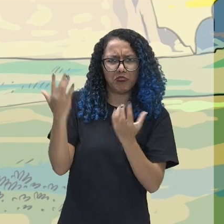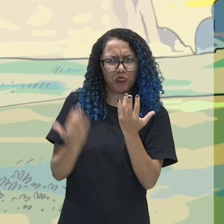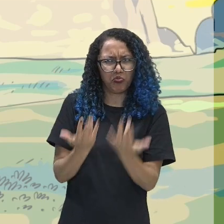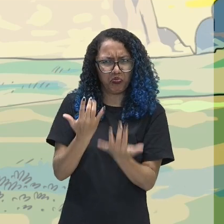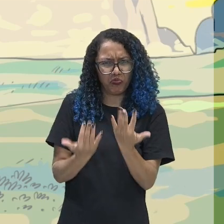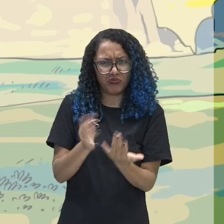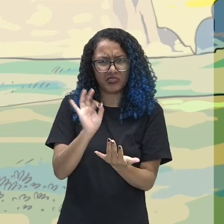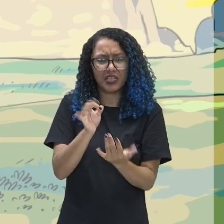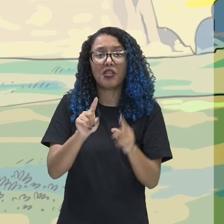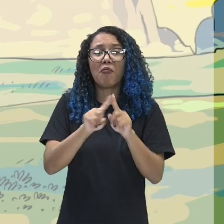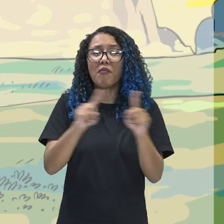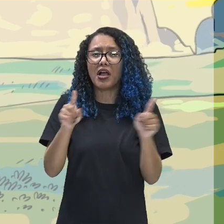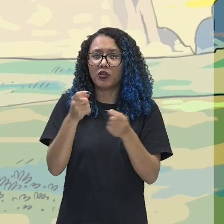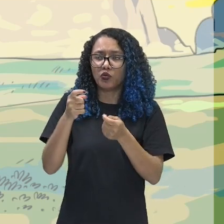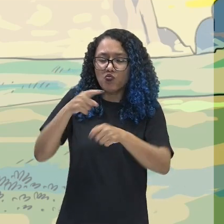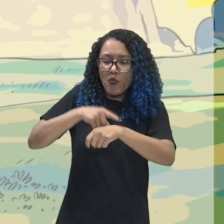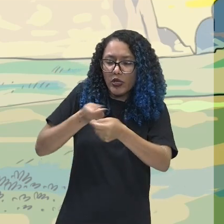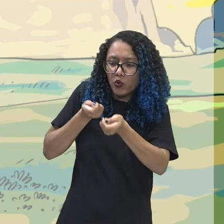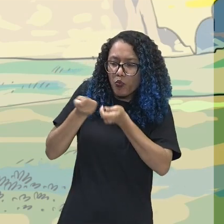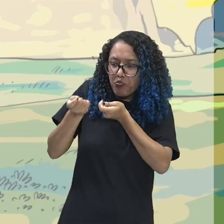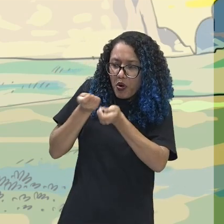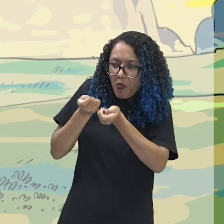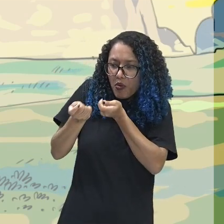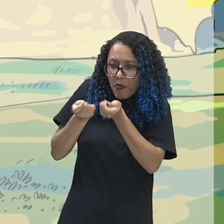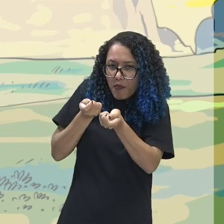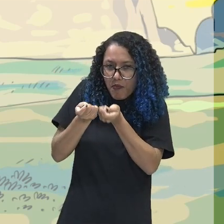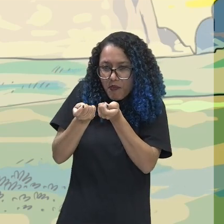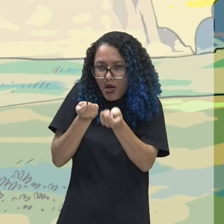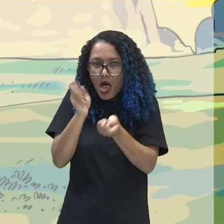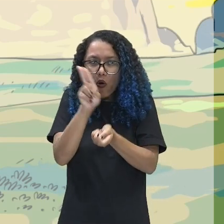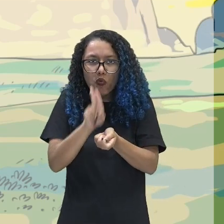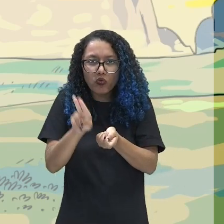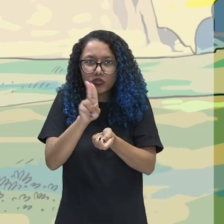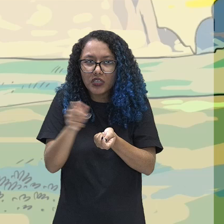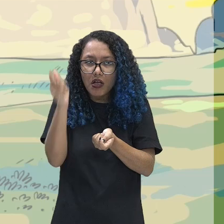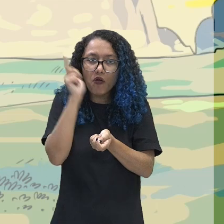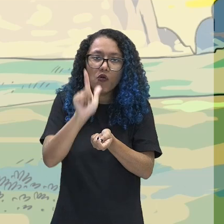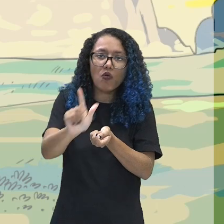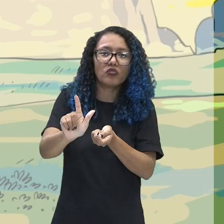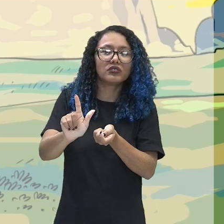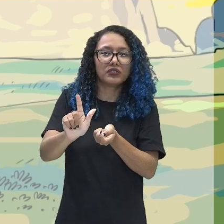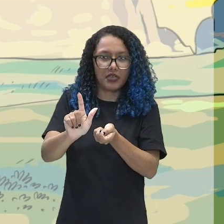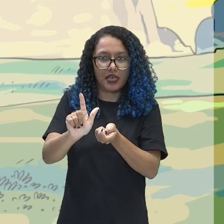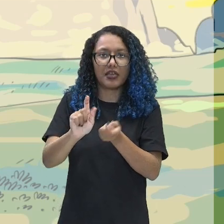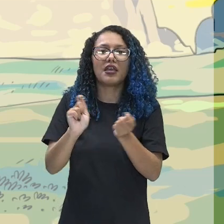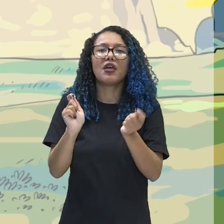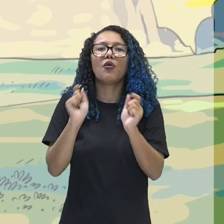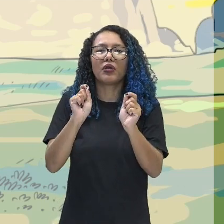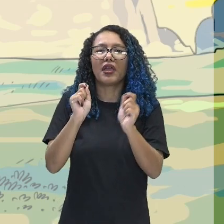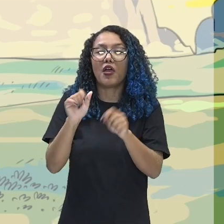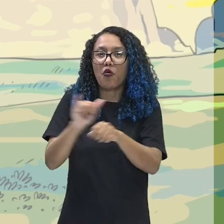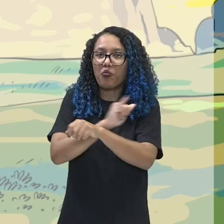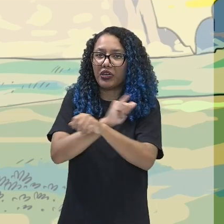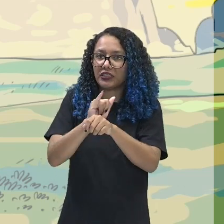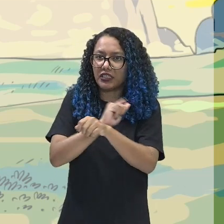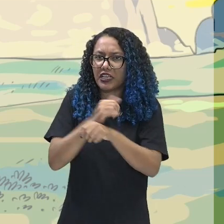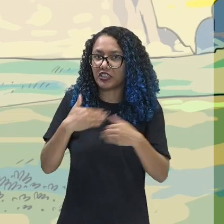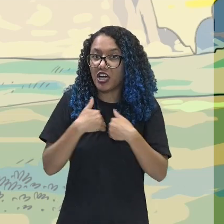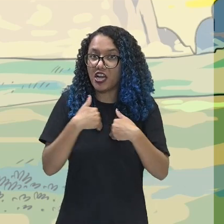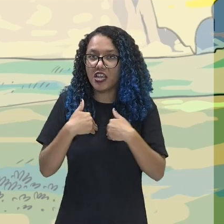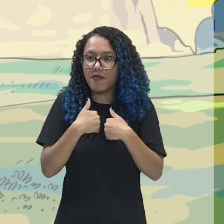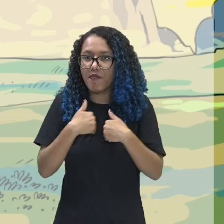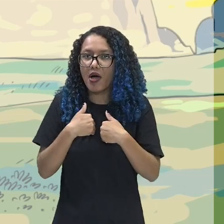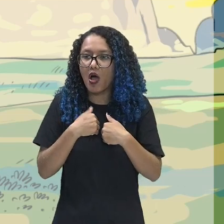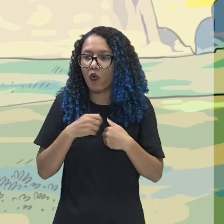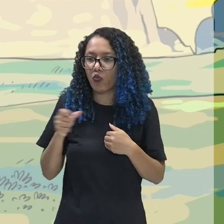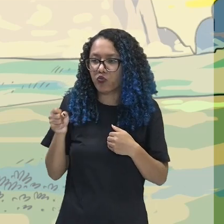a dominar o fogo, gente, ele passa, então, a utilizar o fogo como arma, para amedrontar animais